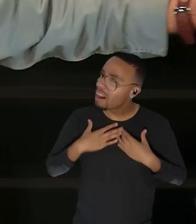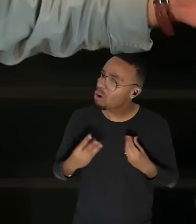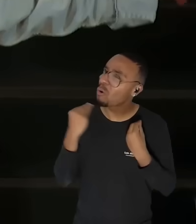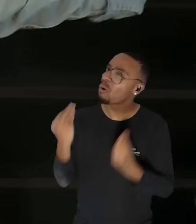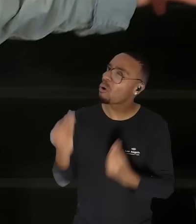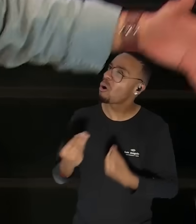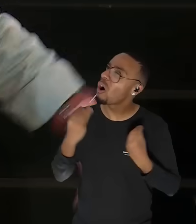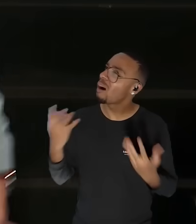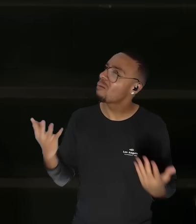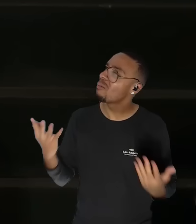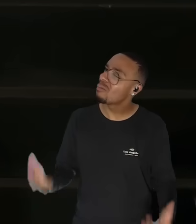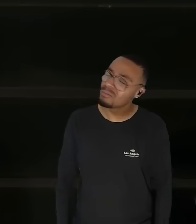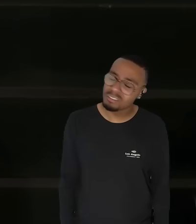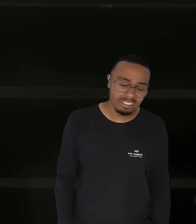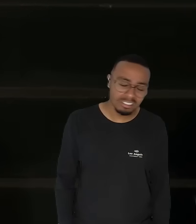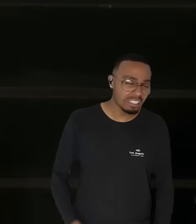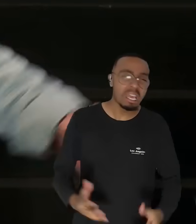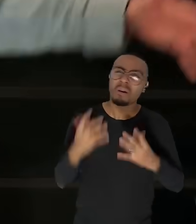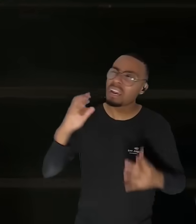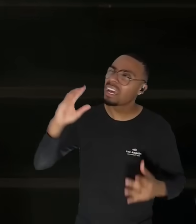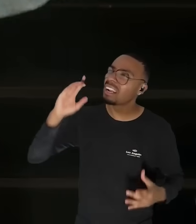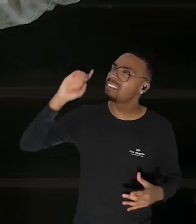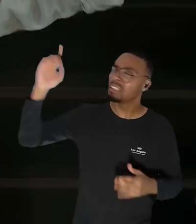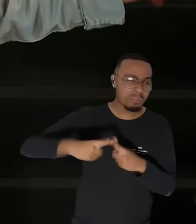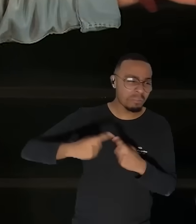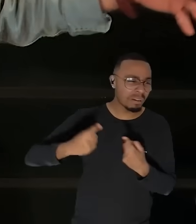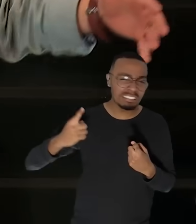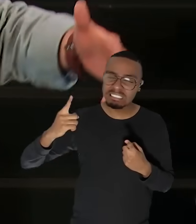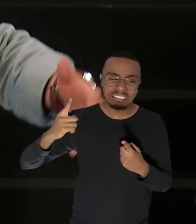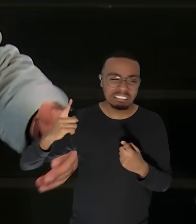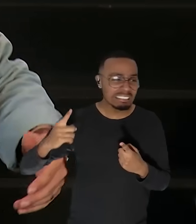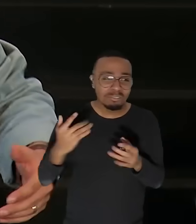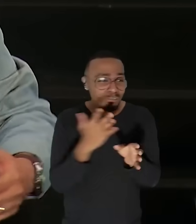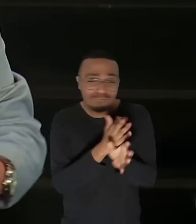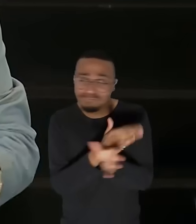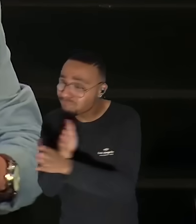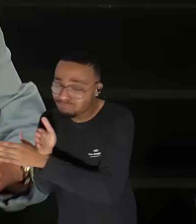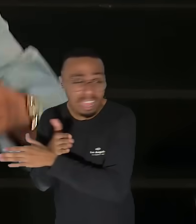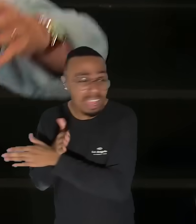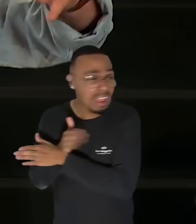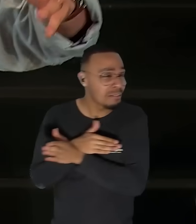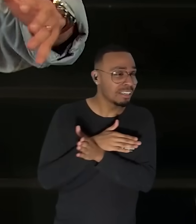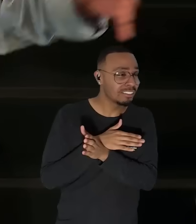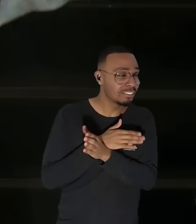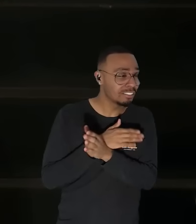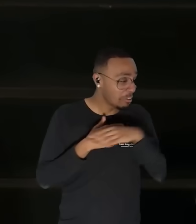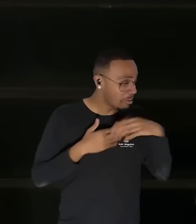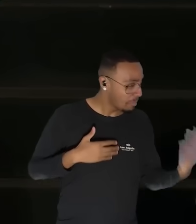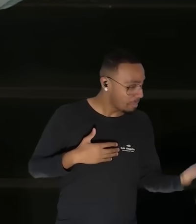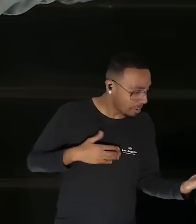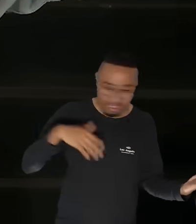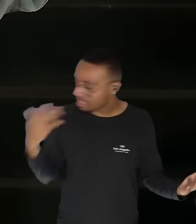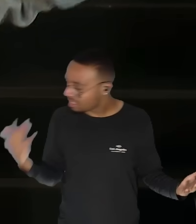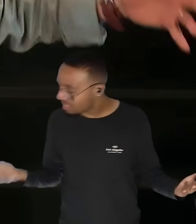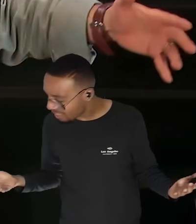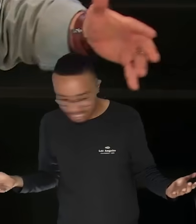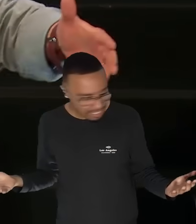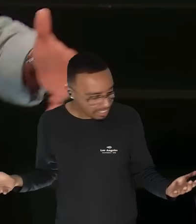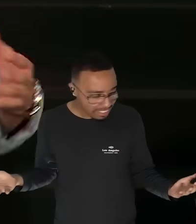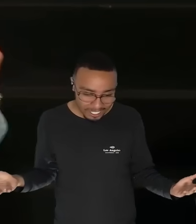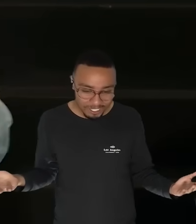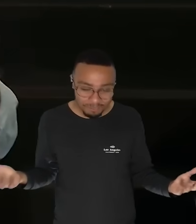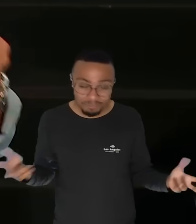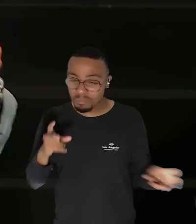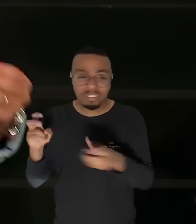Procuro por ele e não acho. Procuro por ele e não encontro. Olho para o lado direito, olho para o lado esquerdo e não